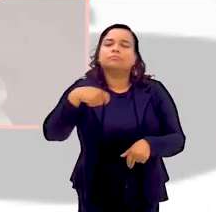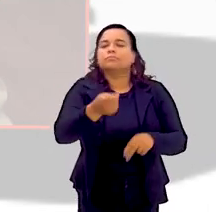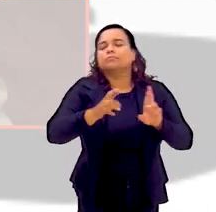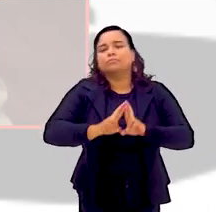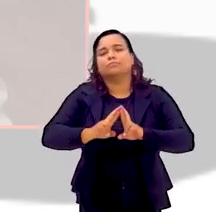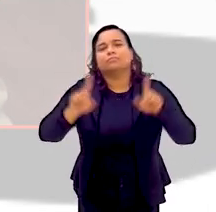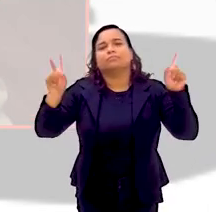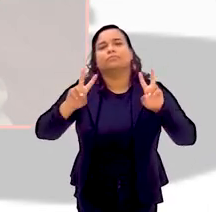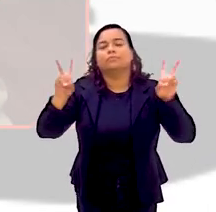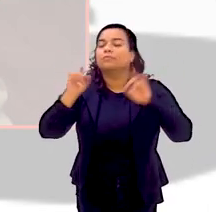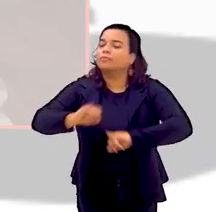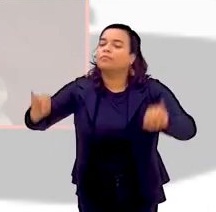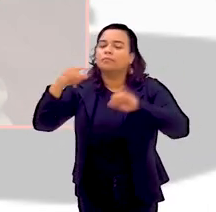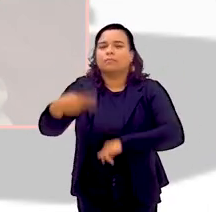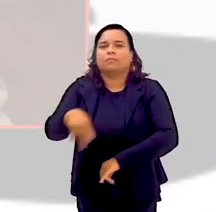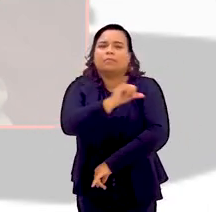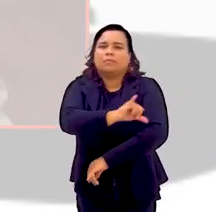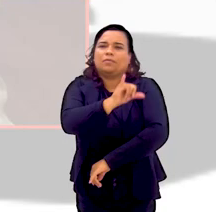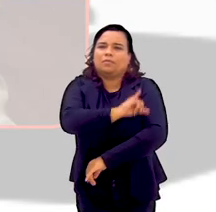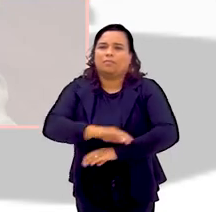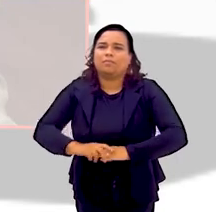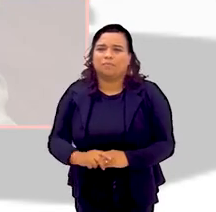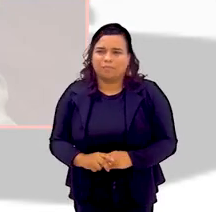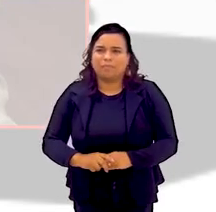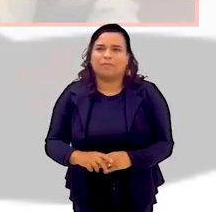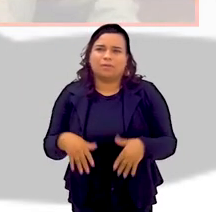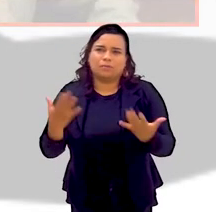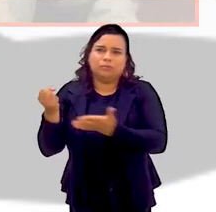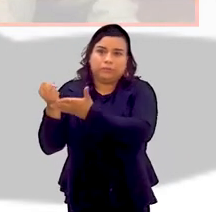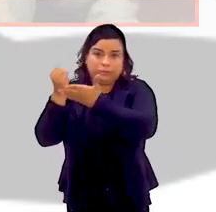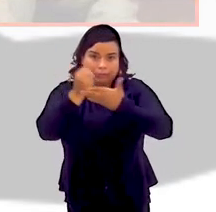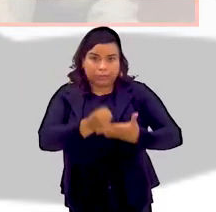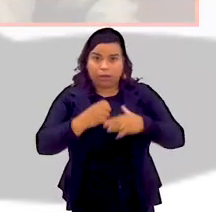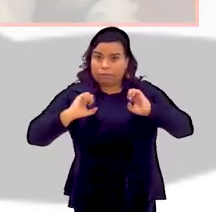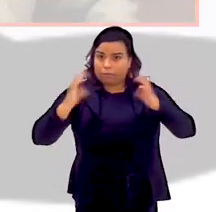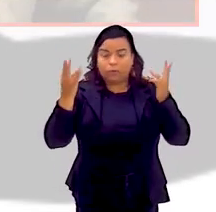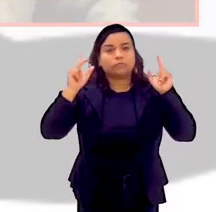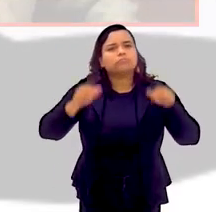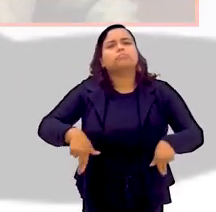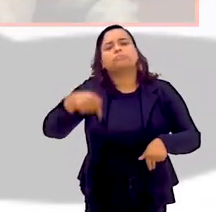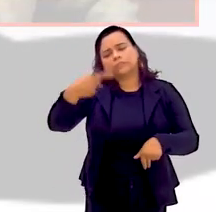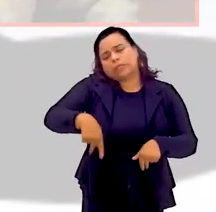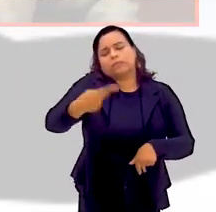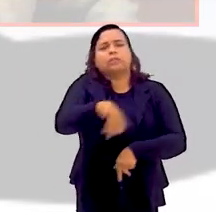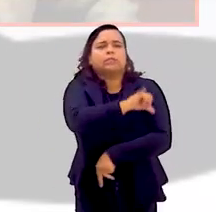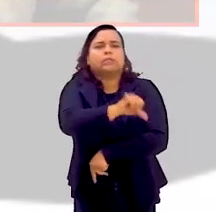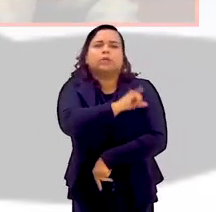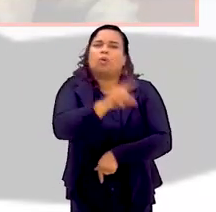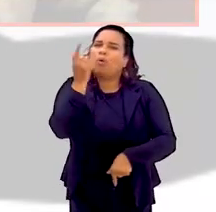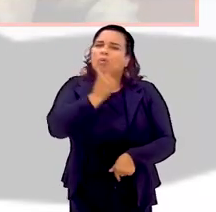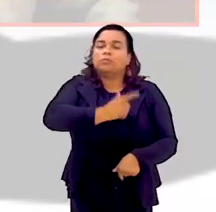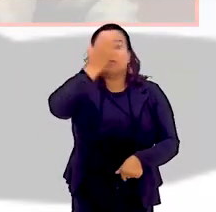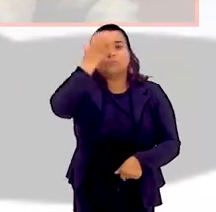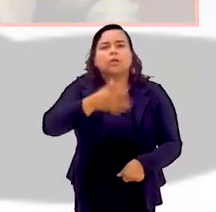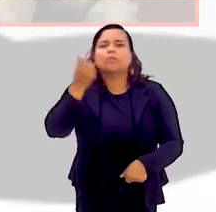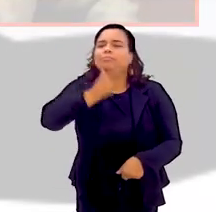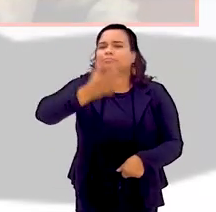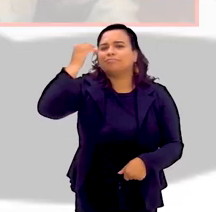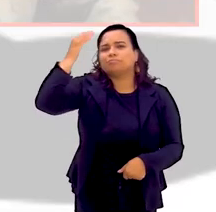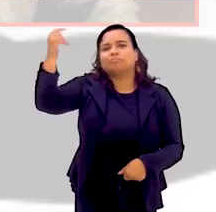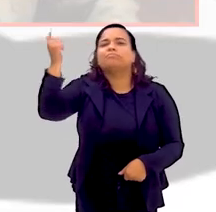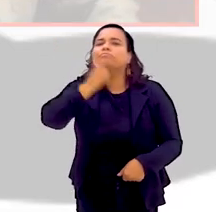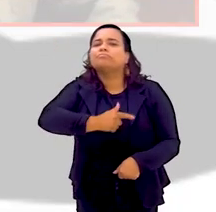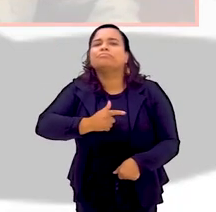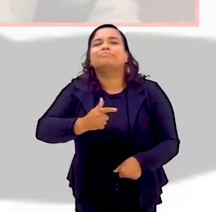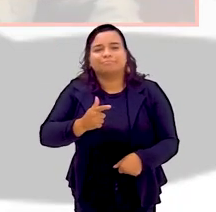diferencial em relação à divulgação do Rio de Janeiro. O Rio de Janeiro trazendo eventos dessa natureza, ele se solidifica também